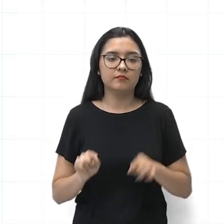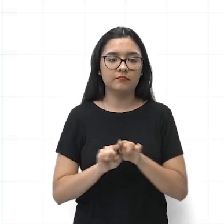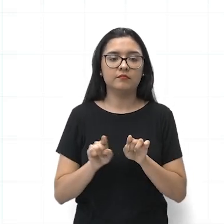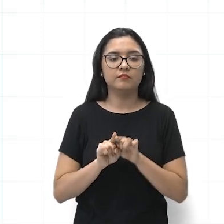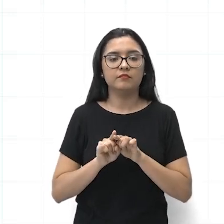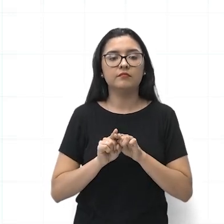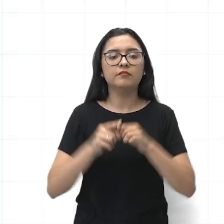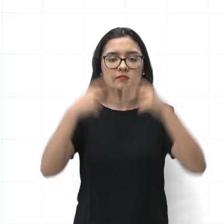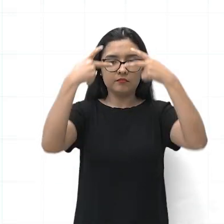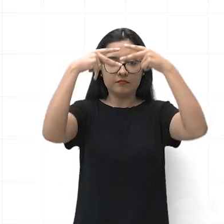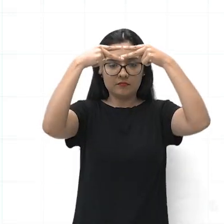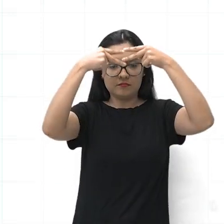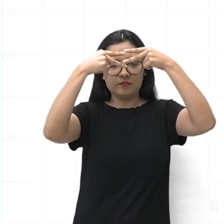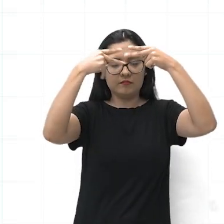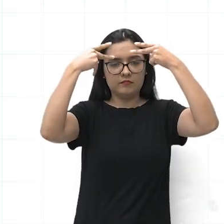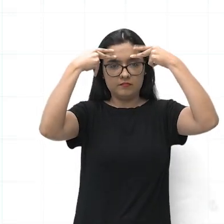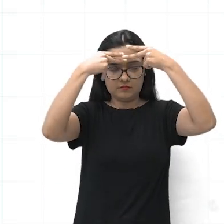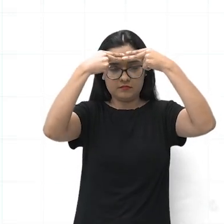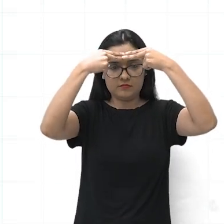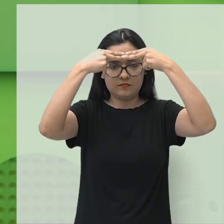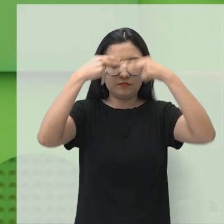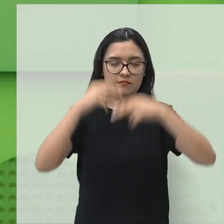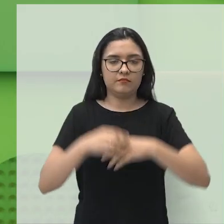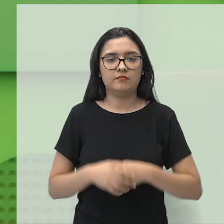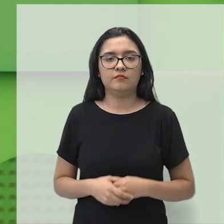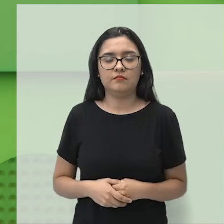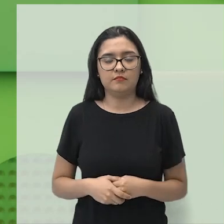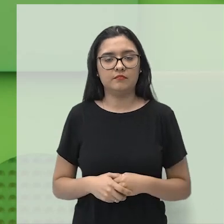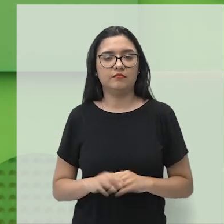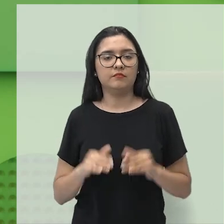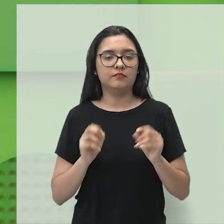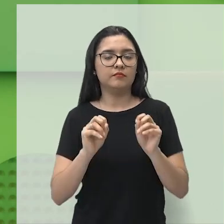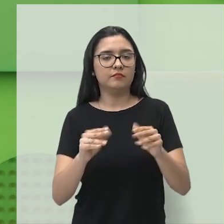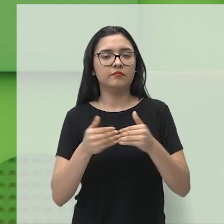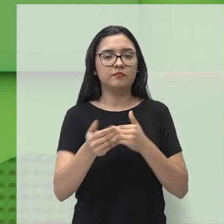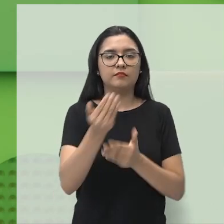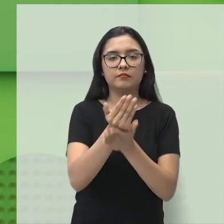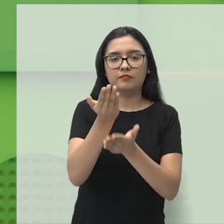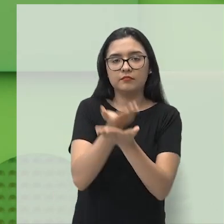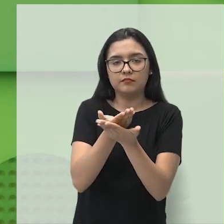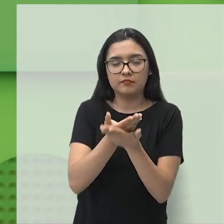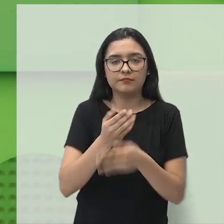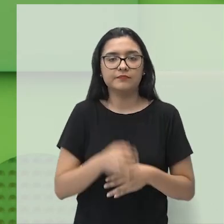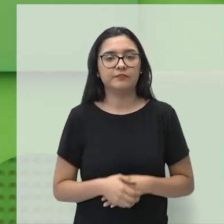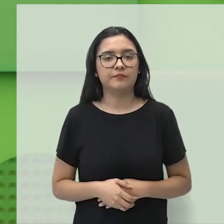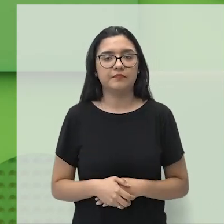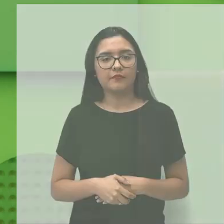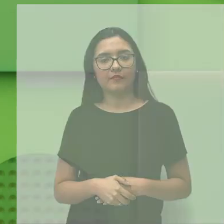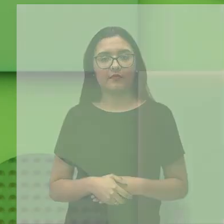e plasticidade dos neurônios. Ok, vamos começar a nossa aula?